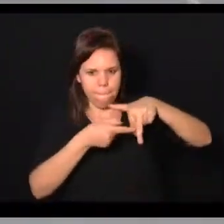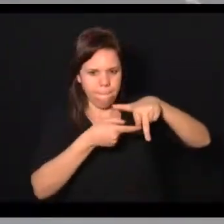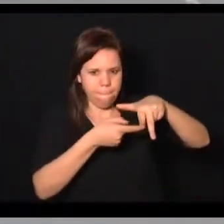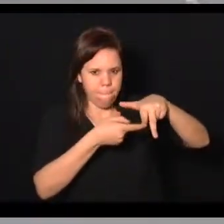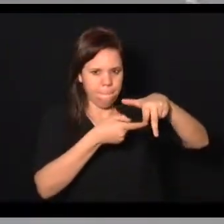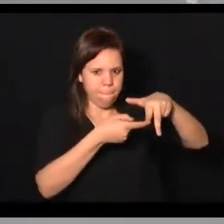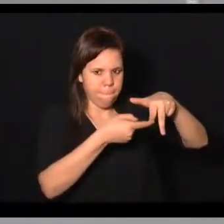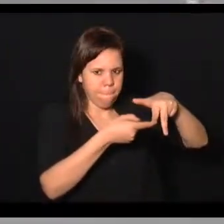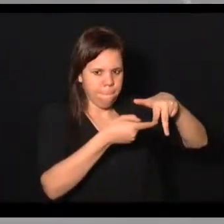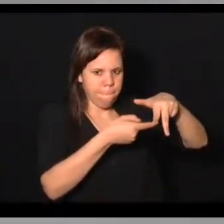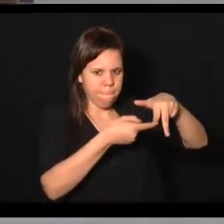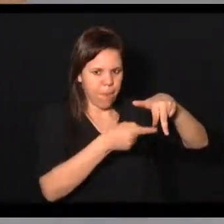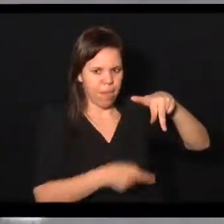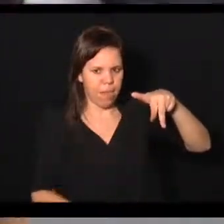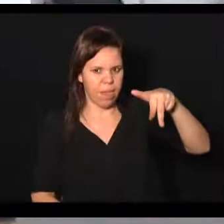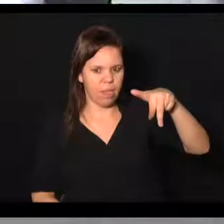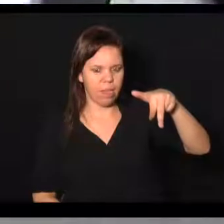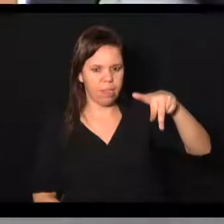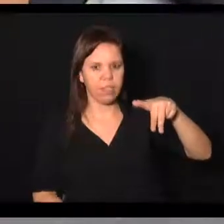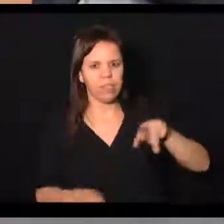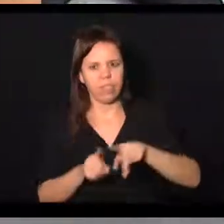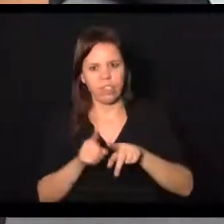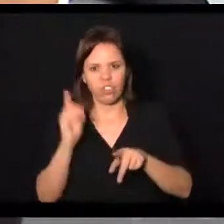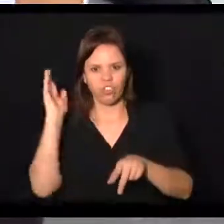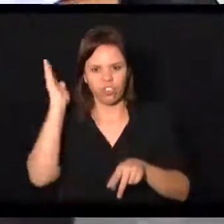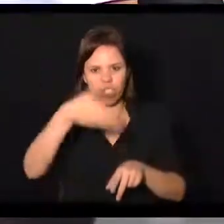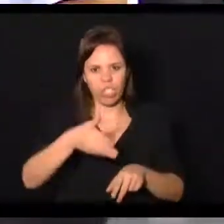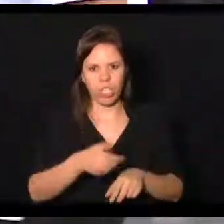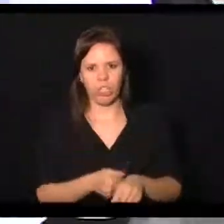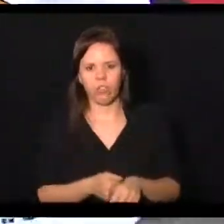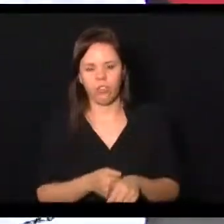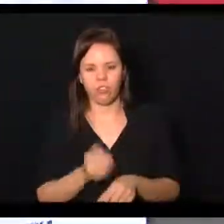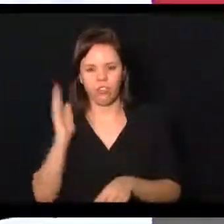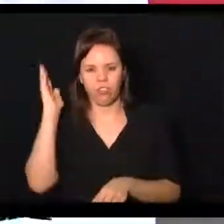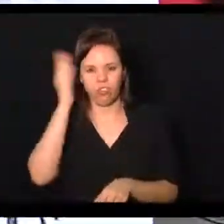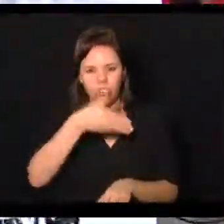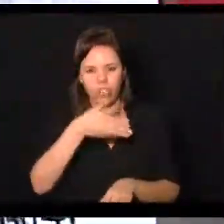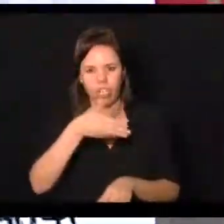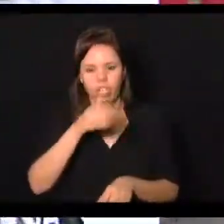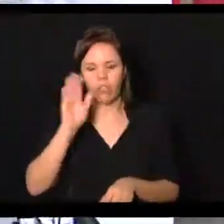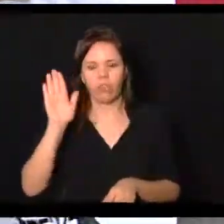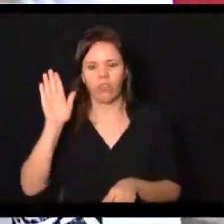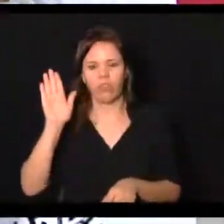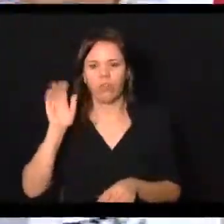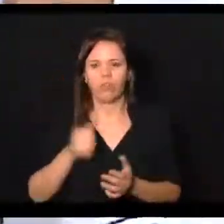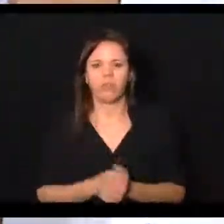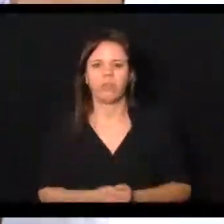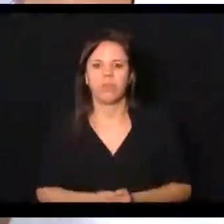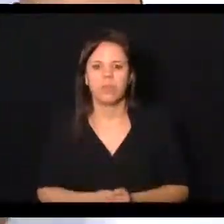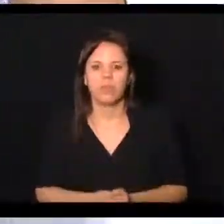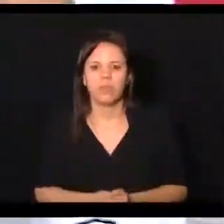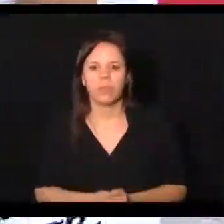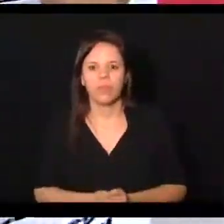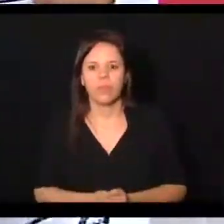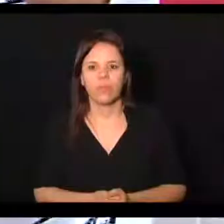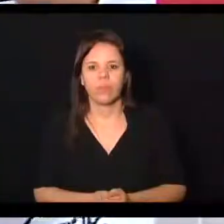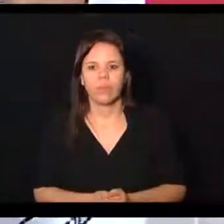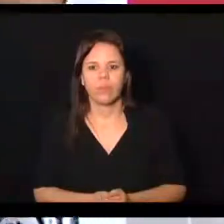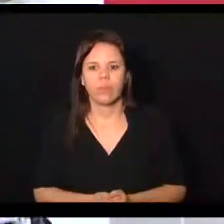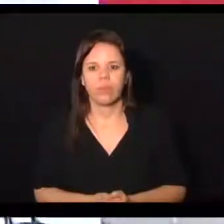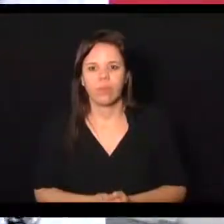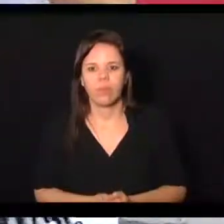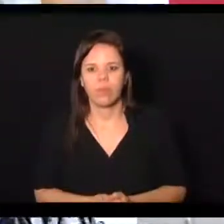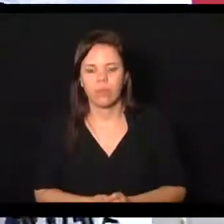lateral. Aqui o jab, isso, aqui o direto, tá? Isso, jab, jab, jab,